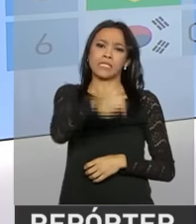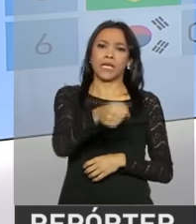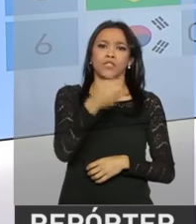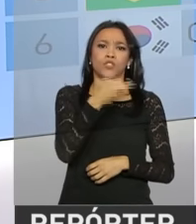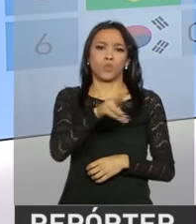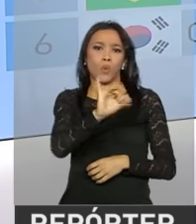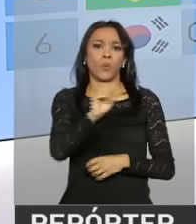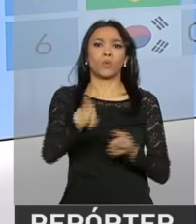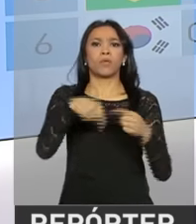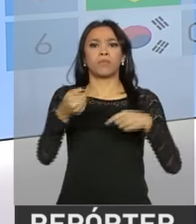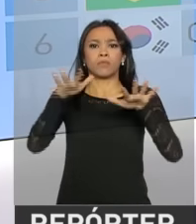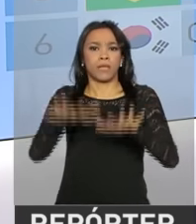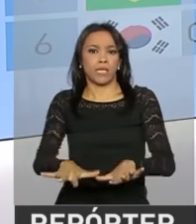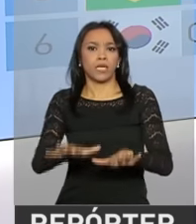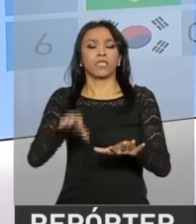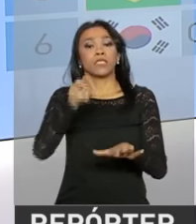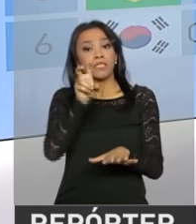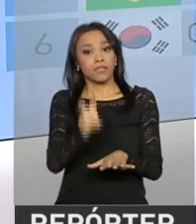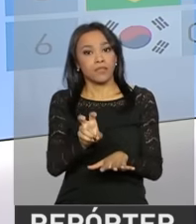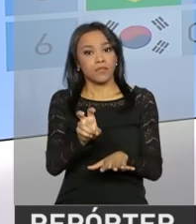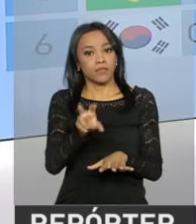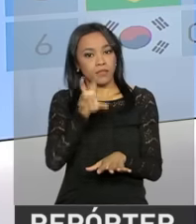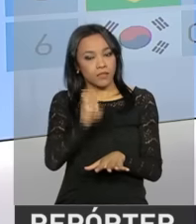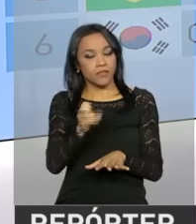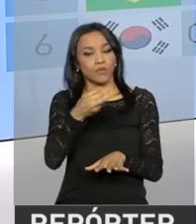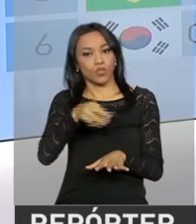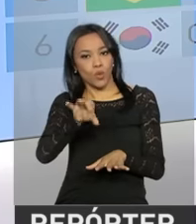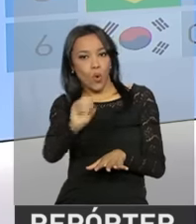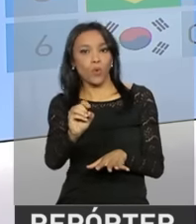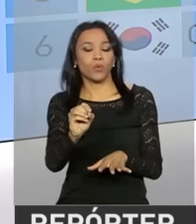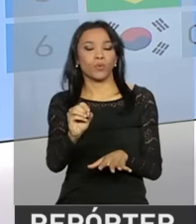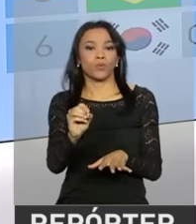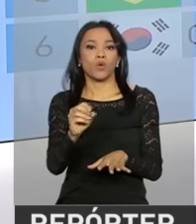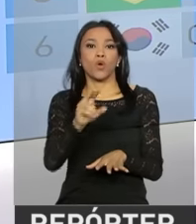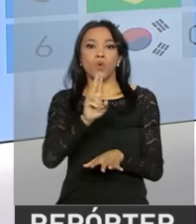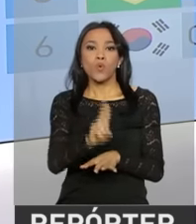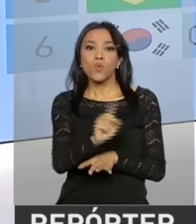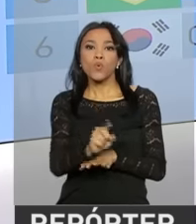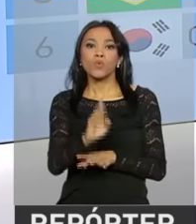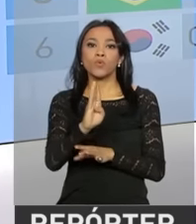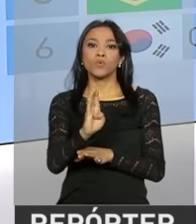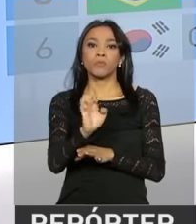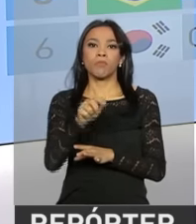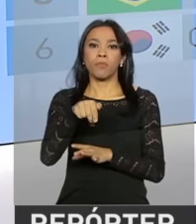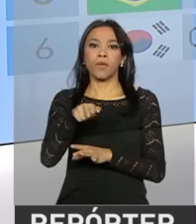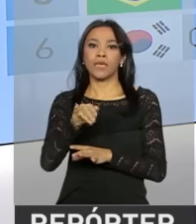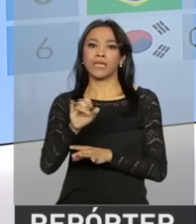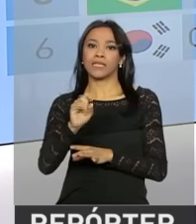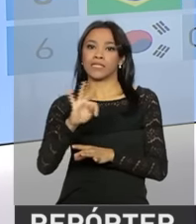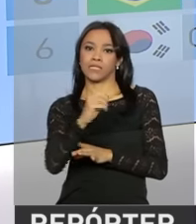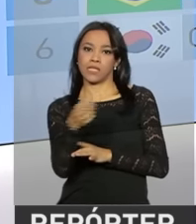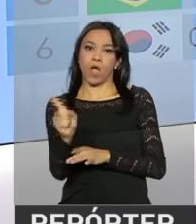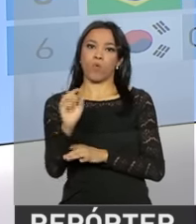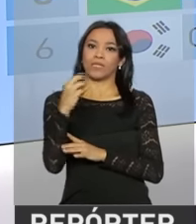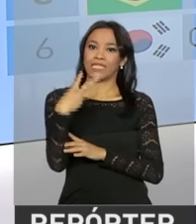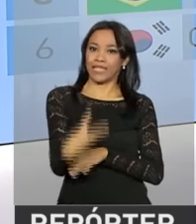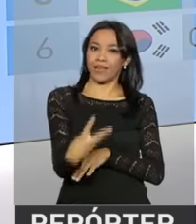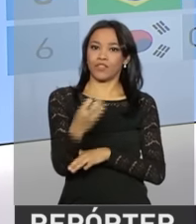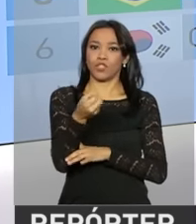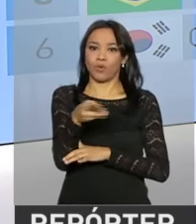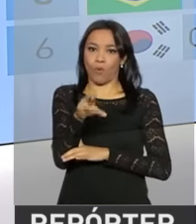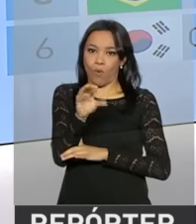pela Grã-Bretanha, 5 medalhas de ouro e o Uzbequistão com 3 medalhas de